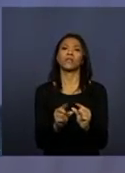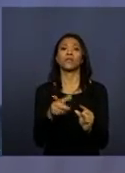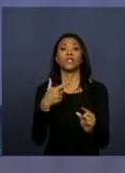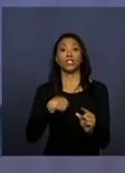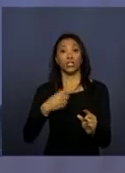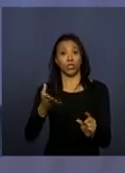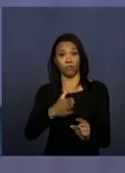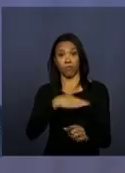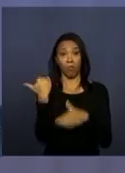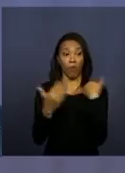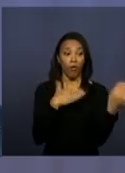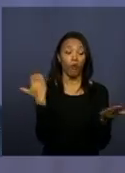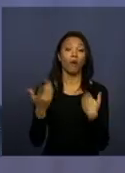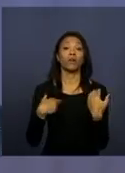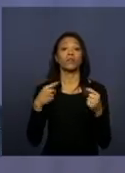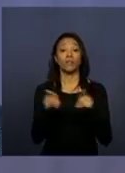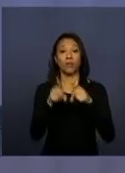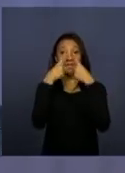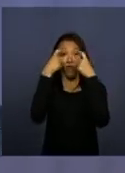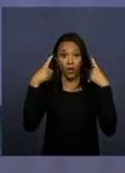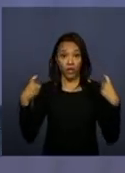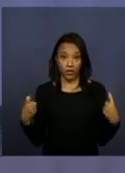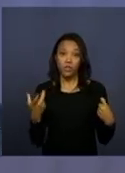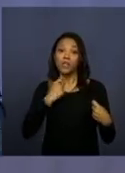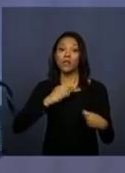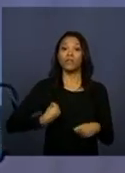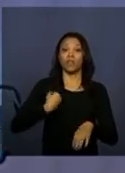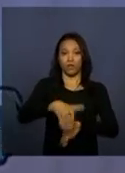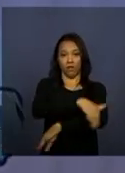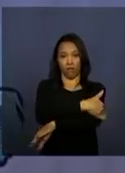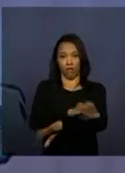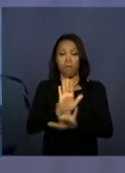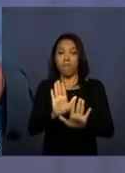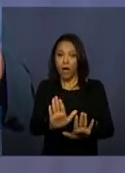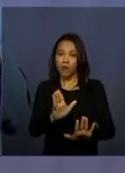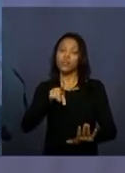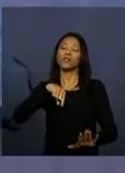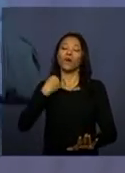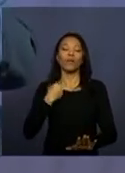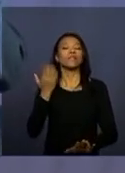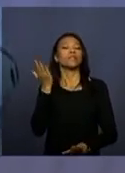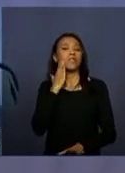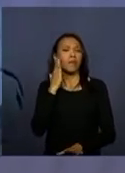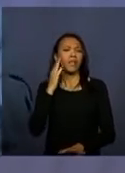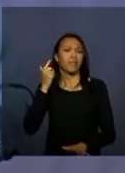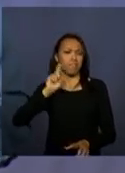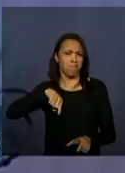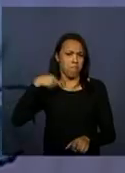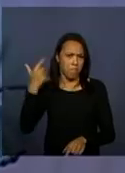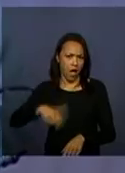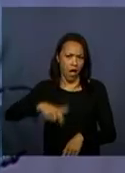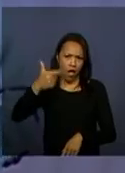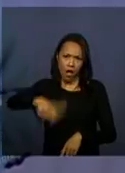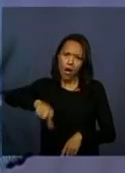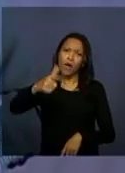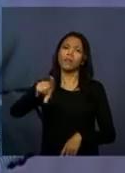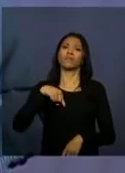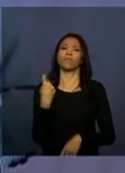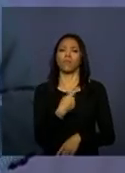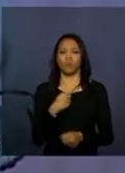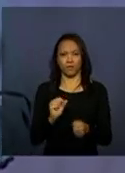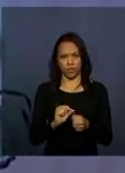homicídios e da violência, mas sabemos ainda mais que há muito mais ainda para a gente